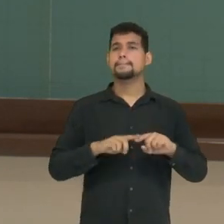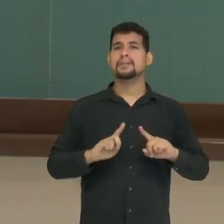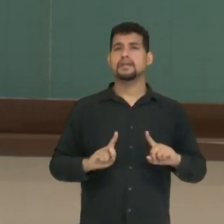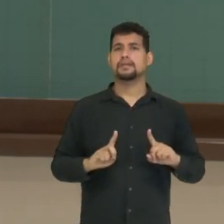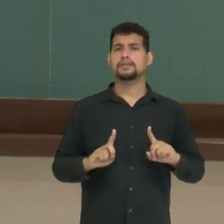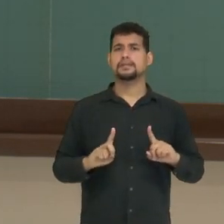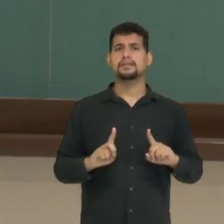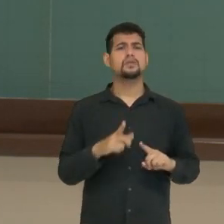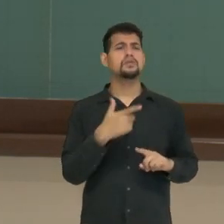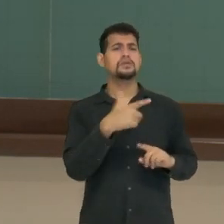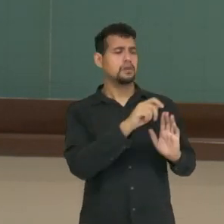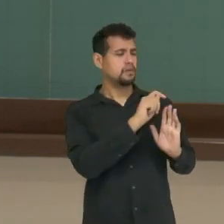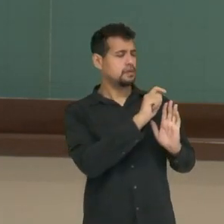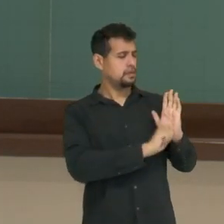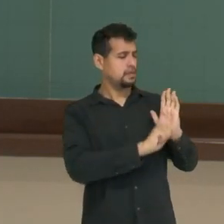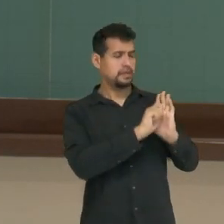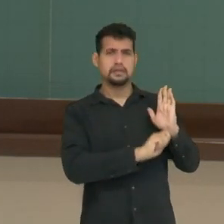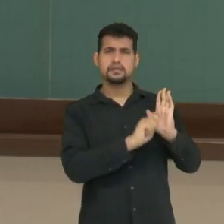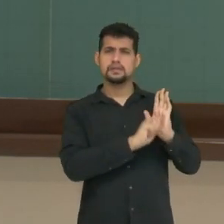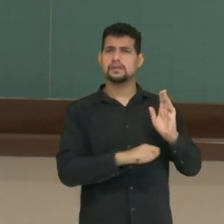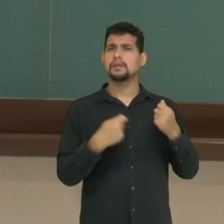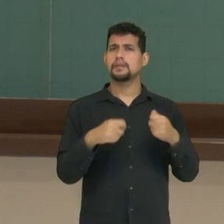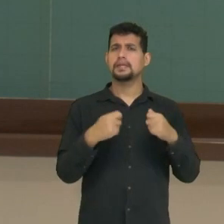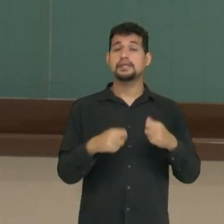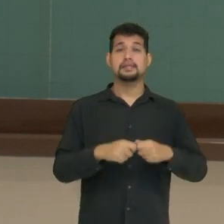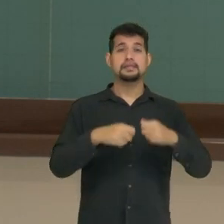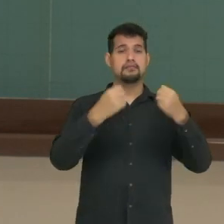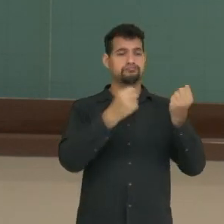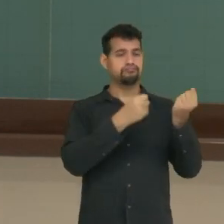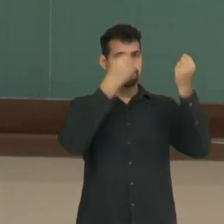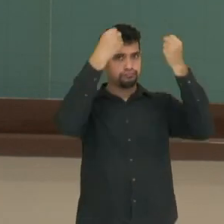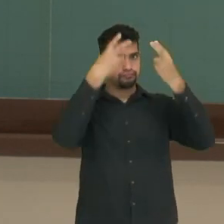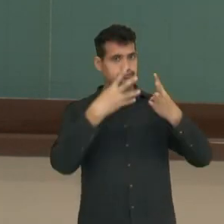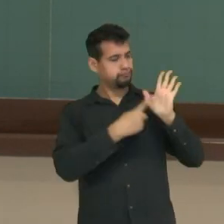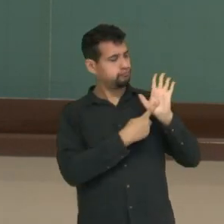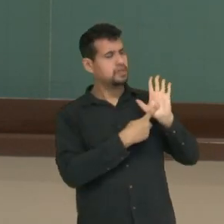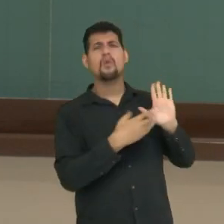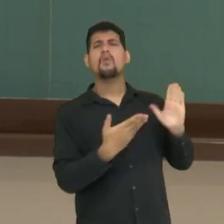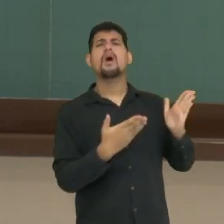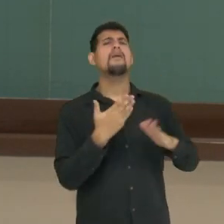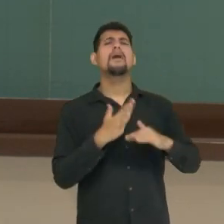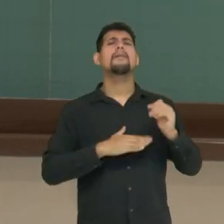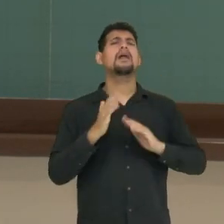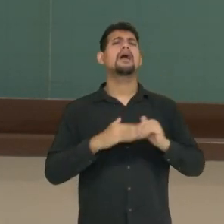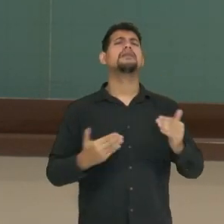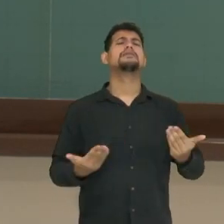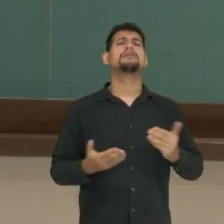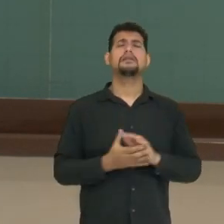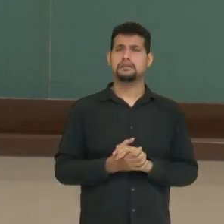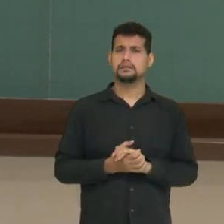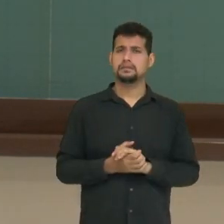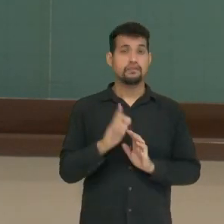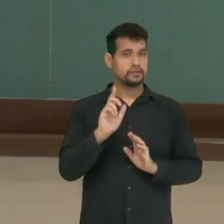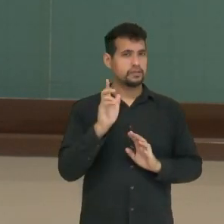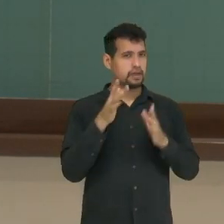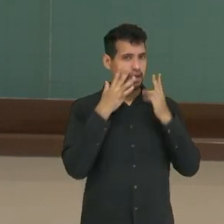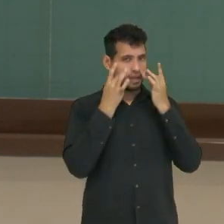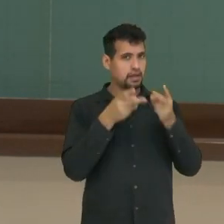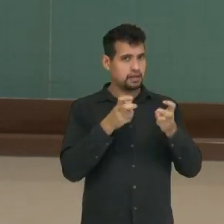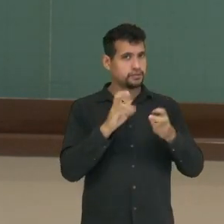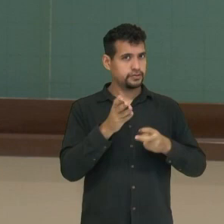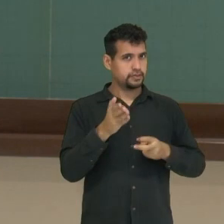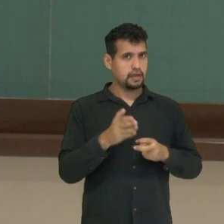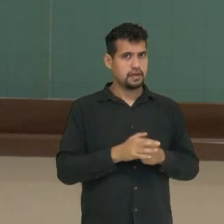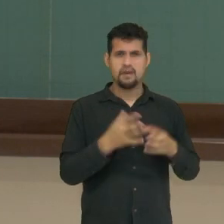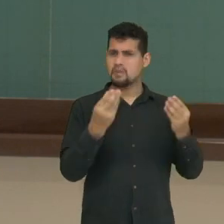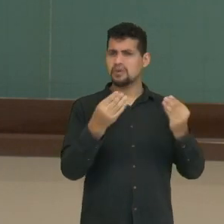o seu texto tem que explicitar que prática é essa, né? Você já reparou nessa prática?